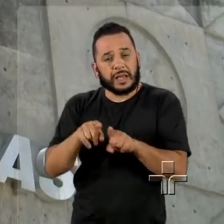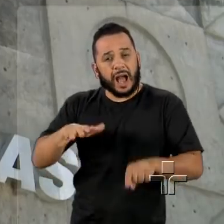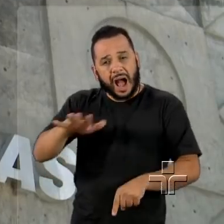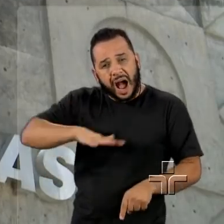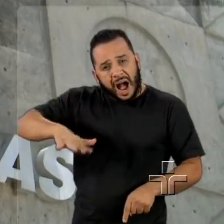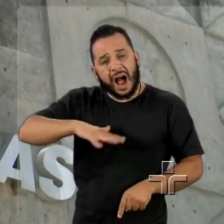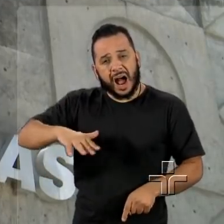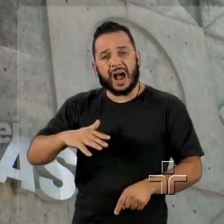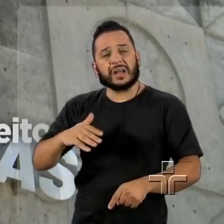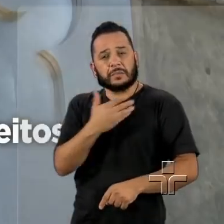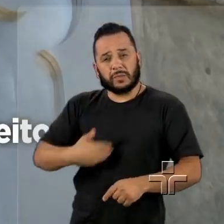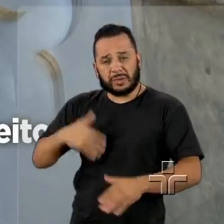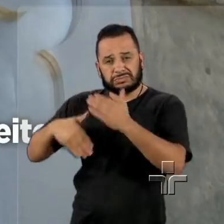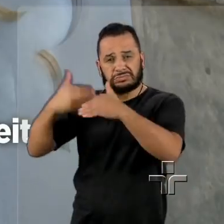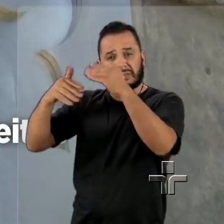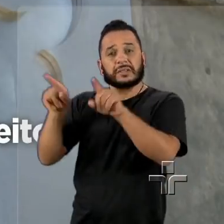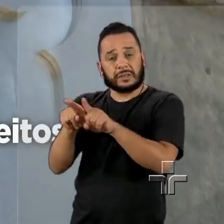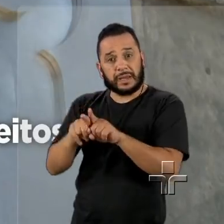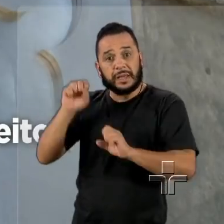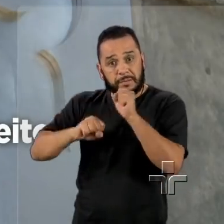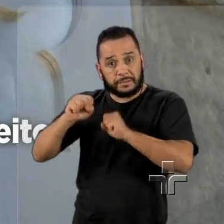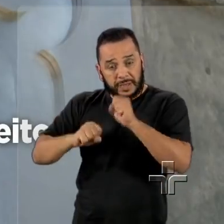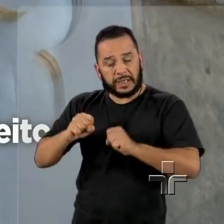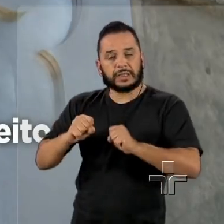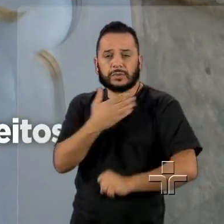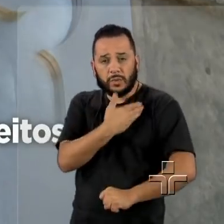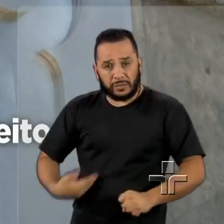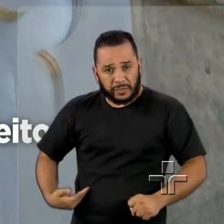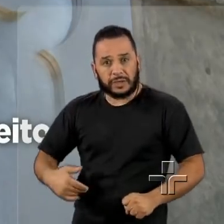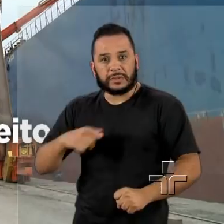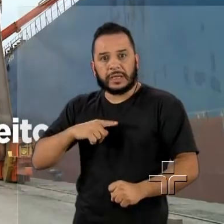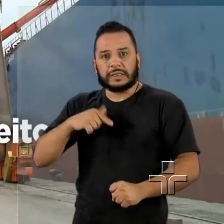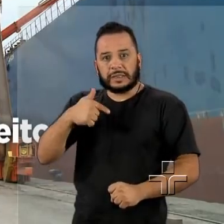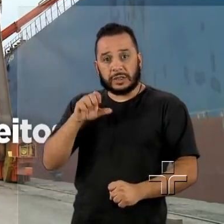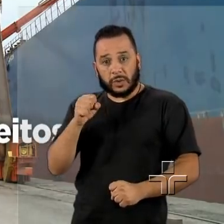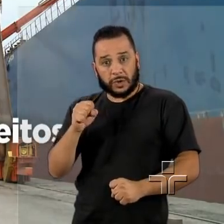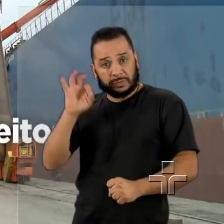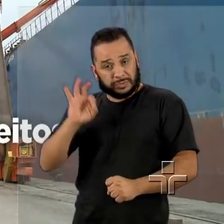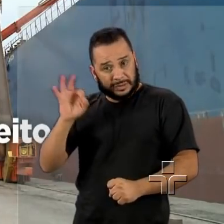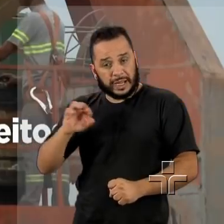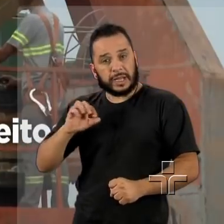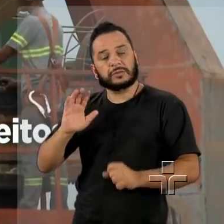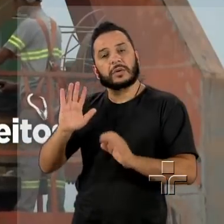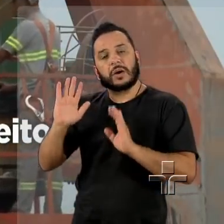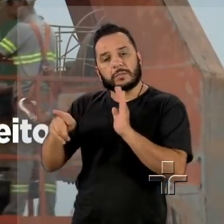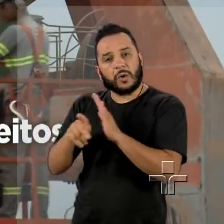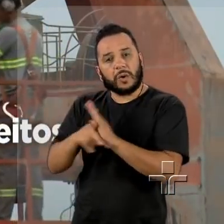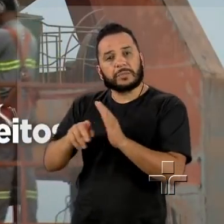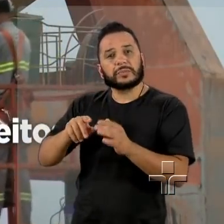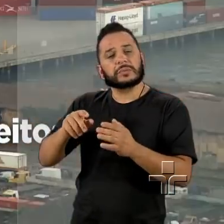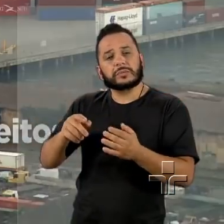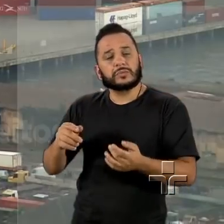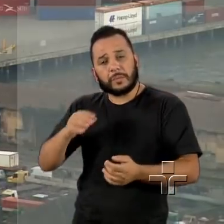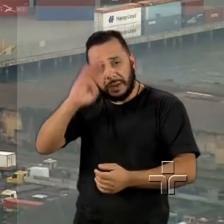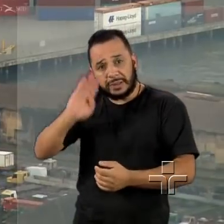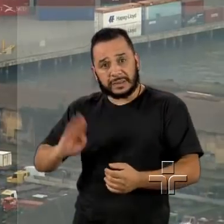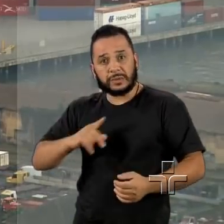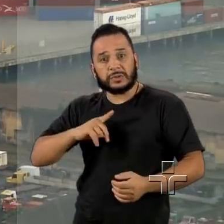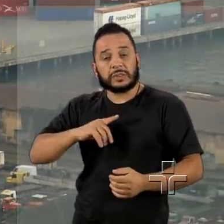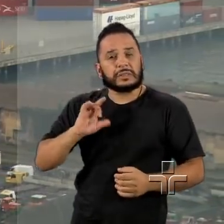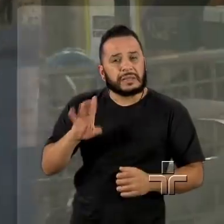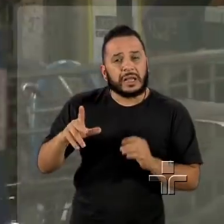água abaixo, né? Corrupção, ela termina tirando o direito de uma boa infraestrutura, o direito do cidadão viver bem.